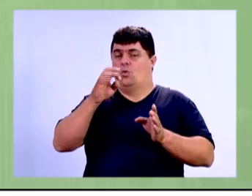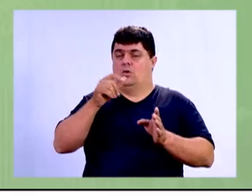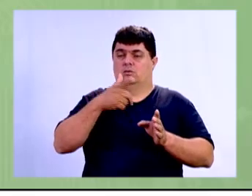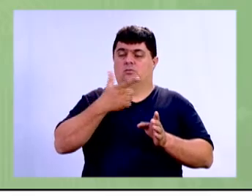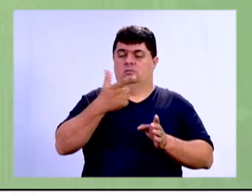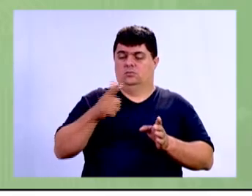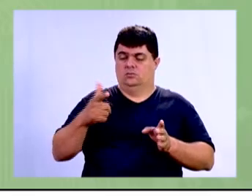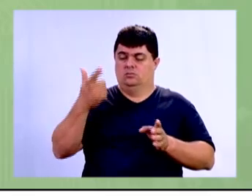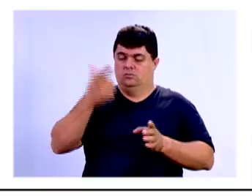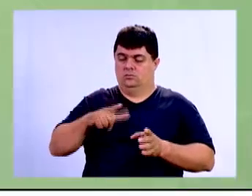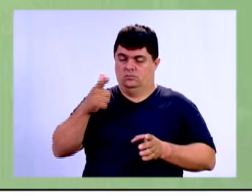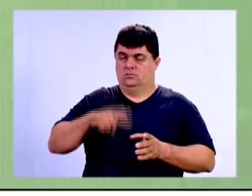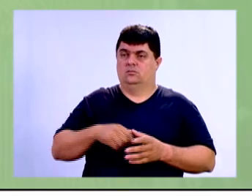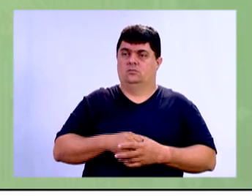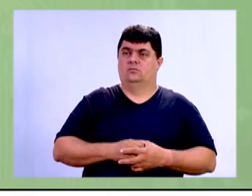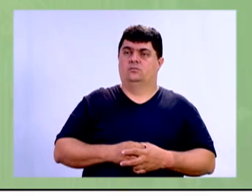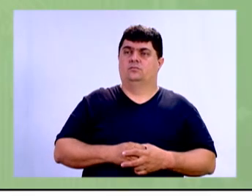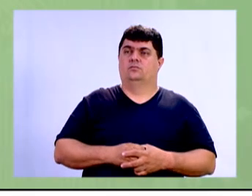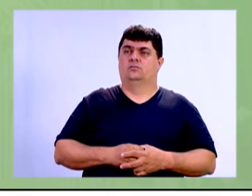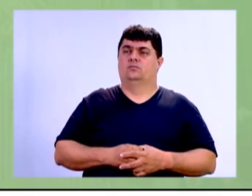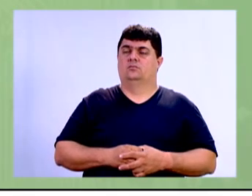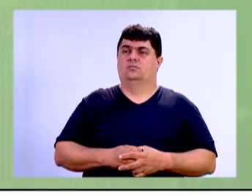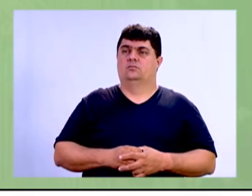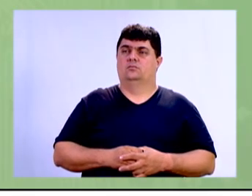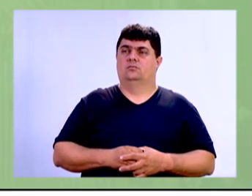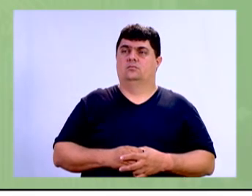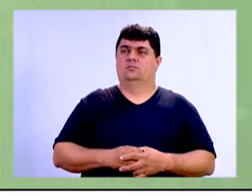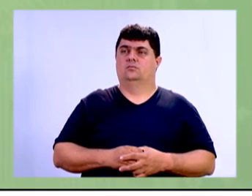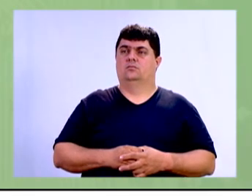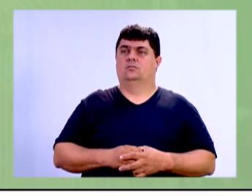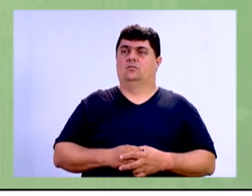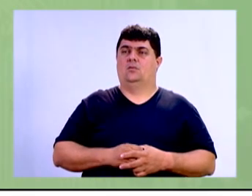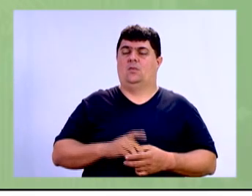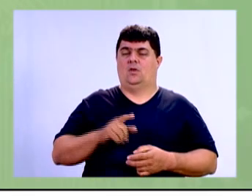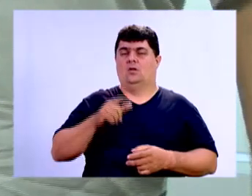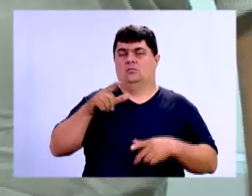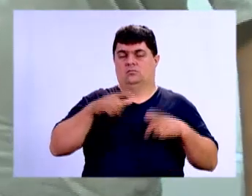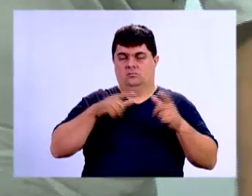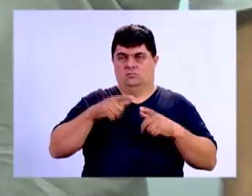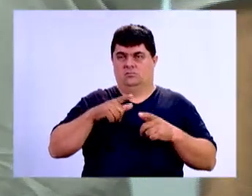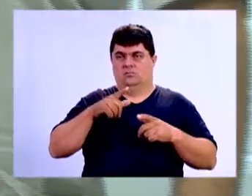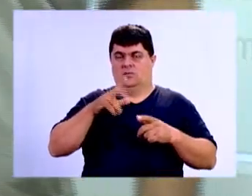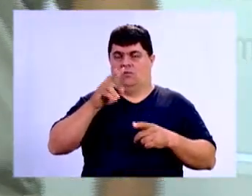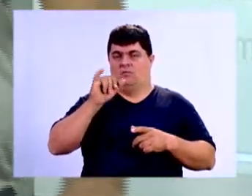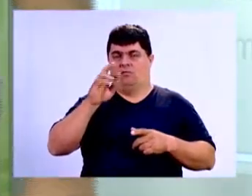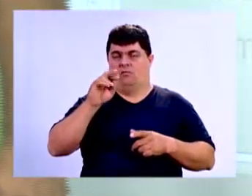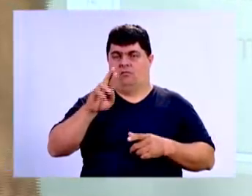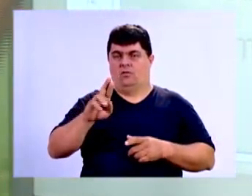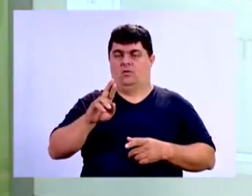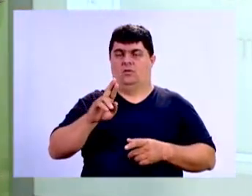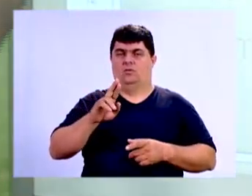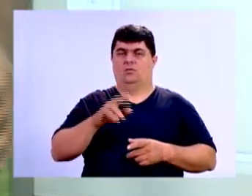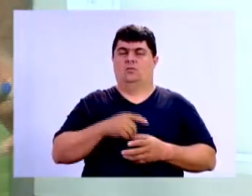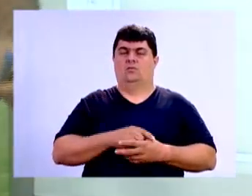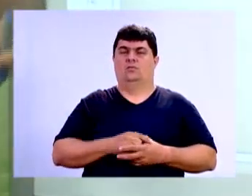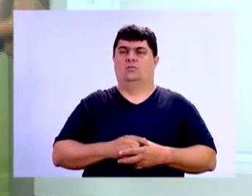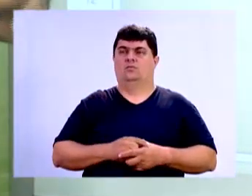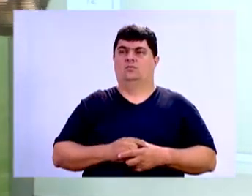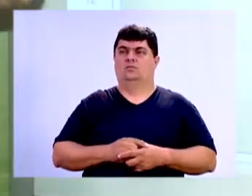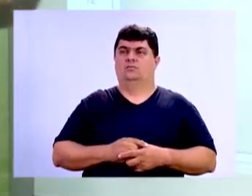tipo cliente lá dentro do meu vetor. Bem, é assim que a gente trabalha com